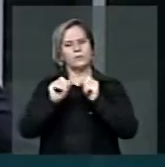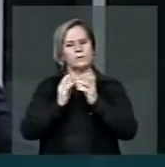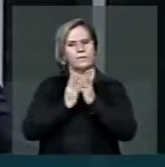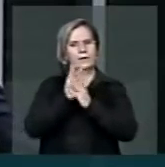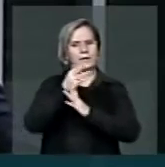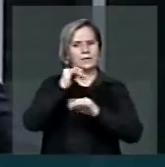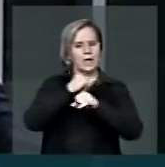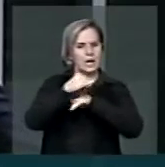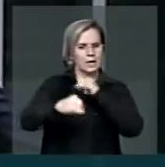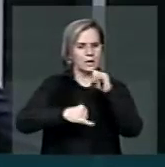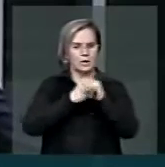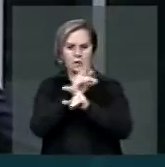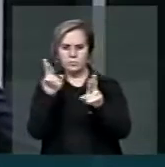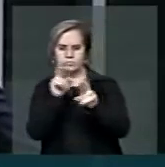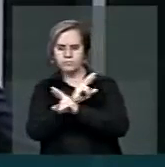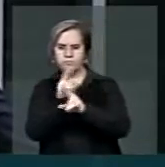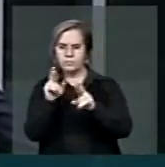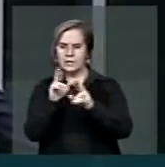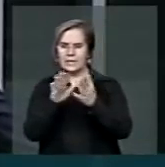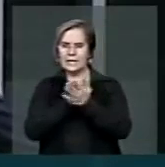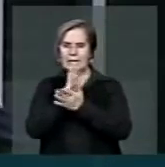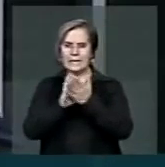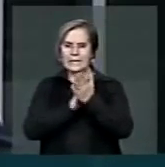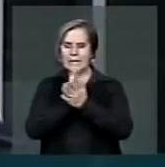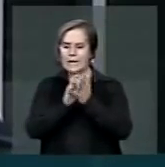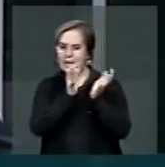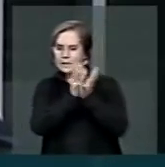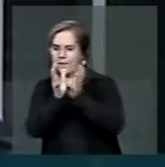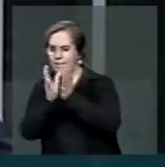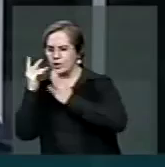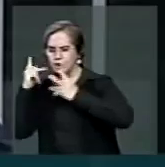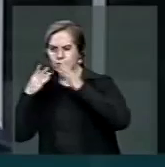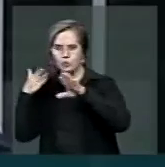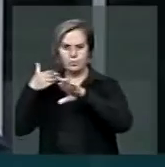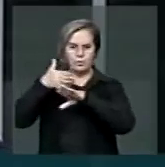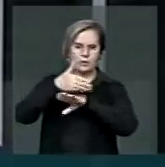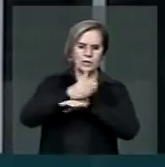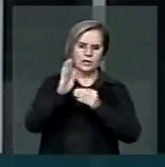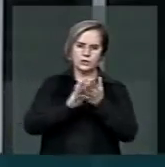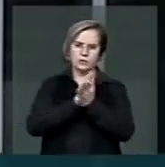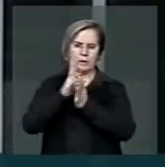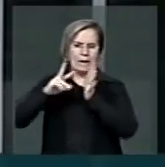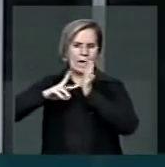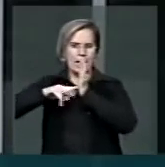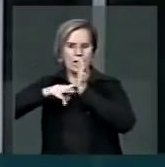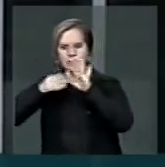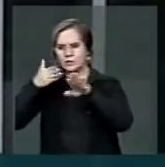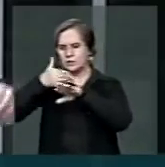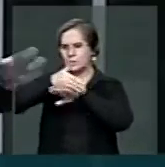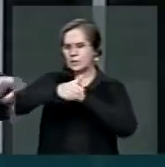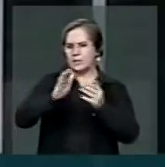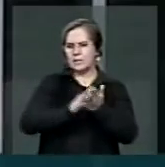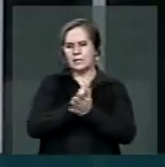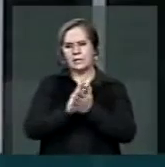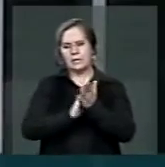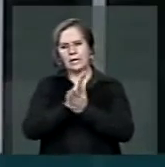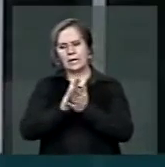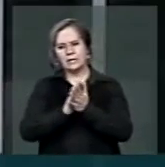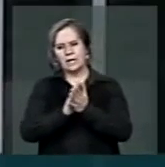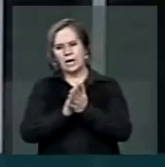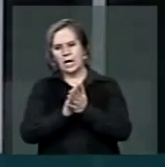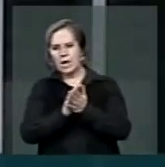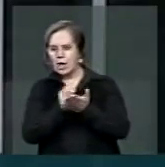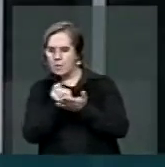internet, sem intermediação direta de partidos políticos, sem intermediação de sindicatos ou agentes